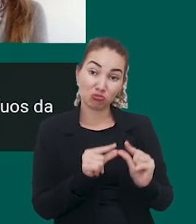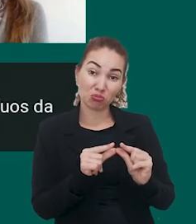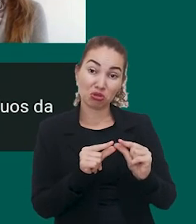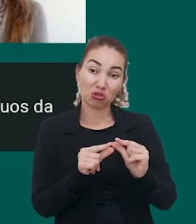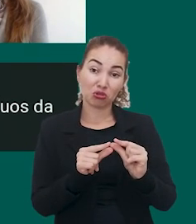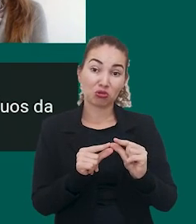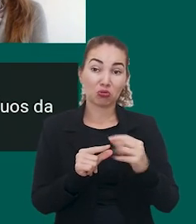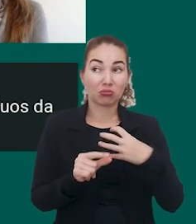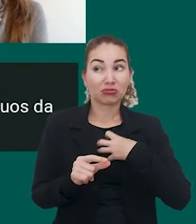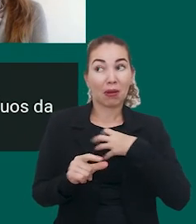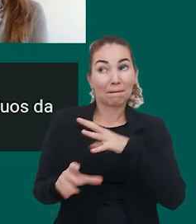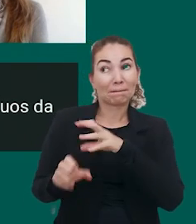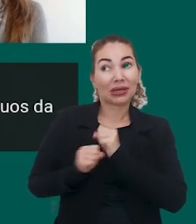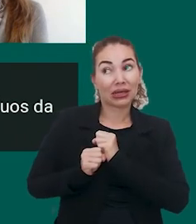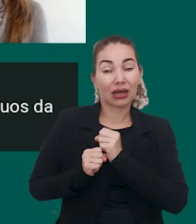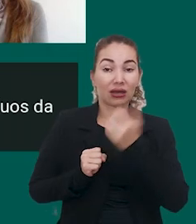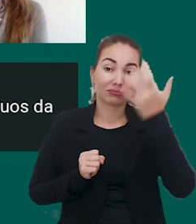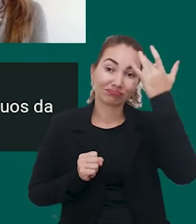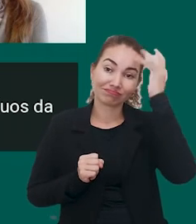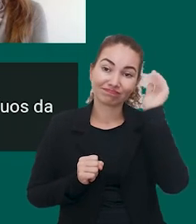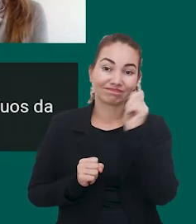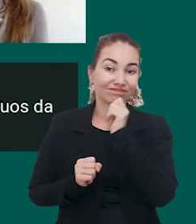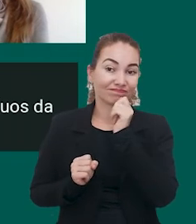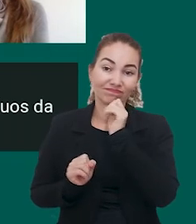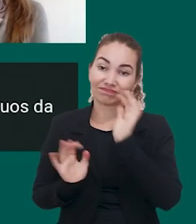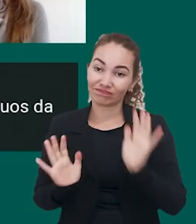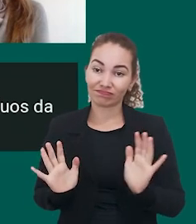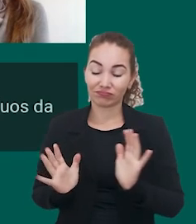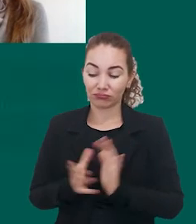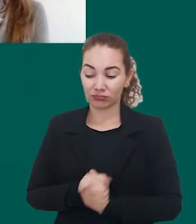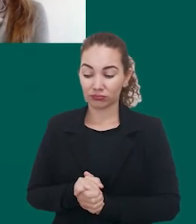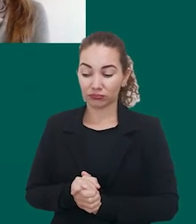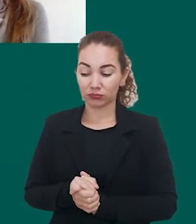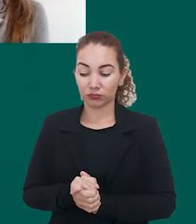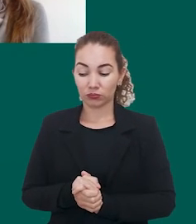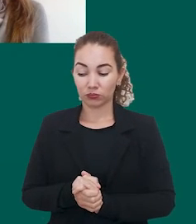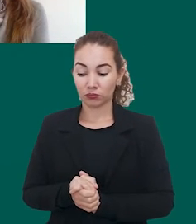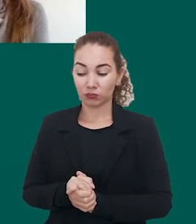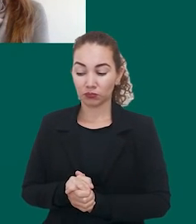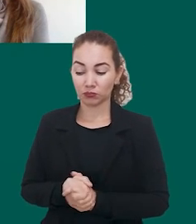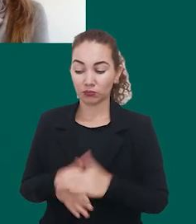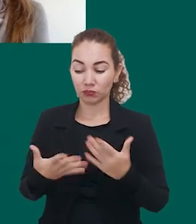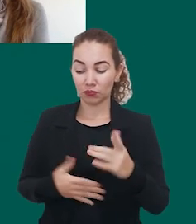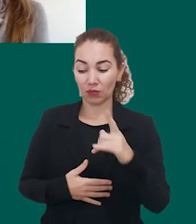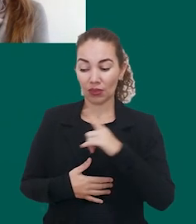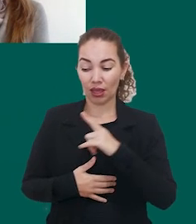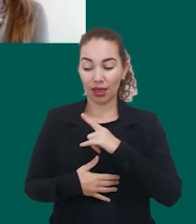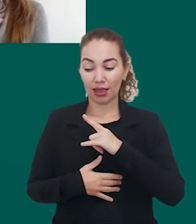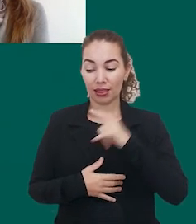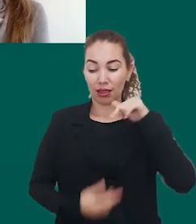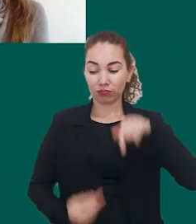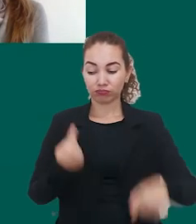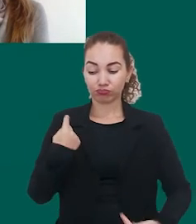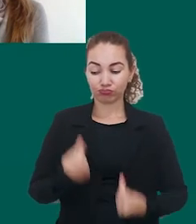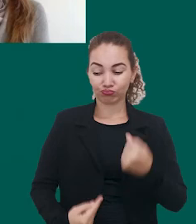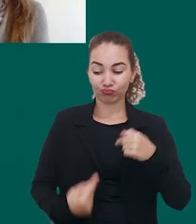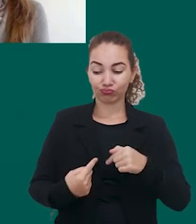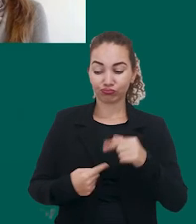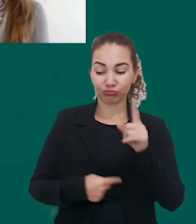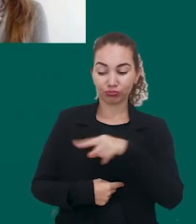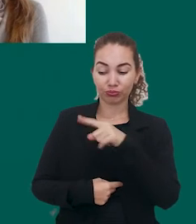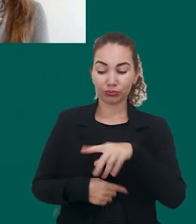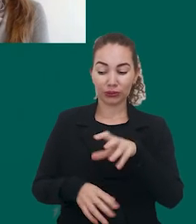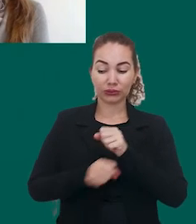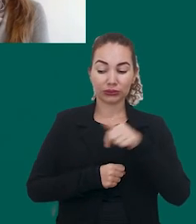gente ainda não sabe, se ainda está sendo estudado. Então, teremos imunidade só com 70% da população vacinada? É que o